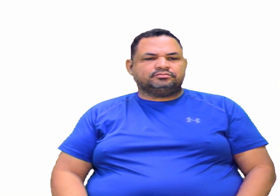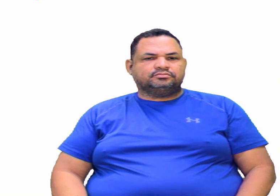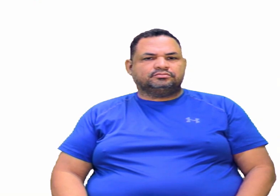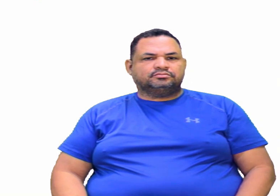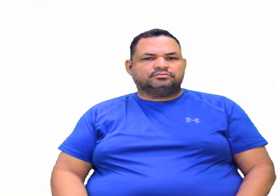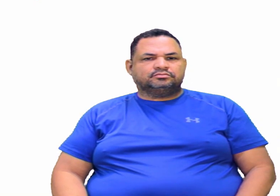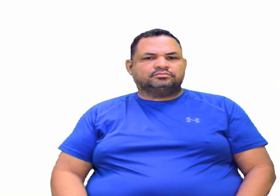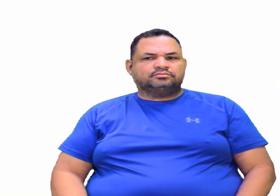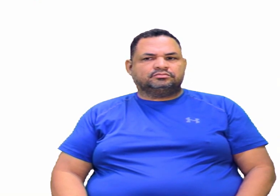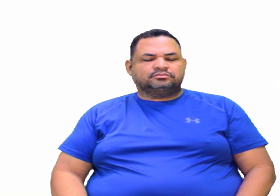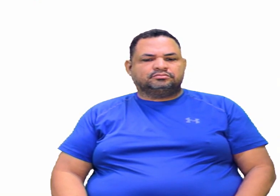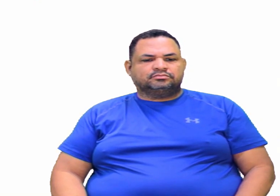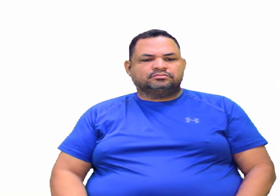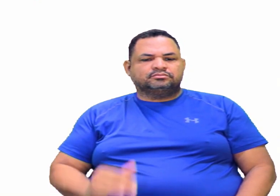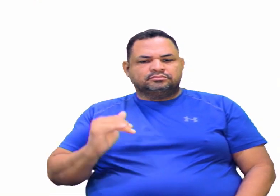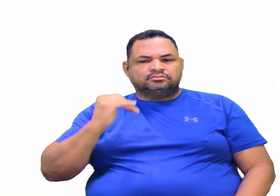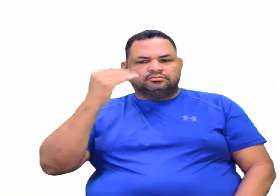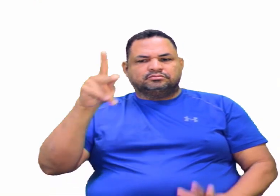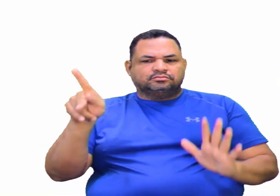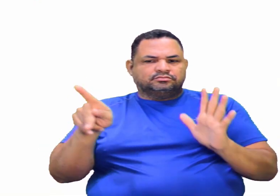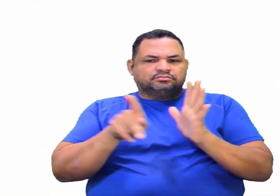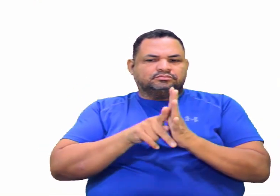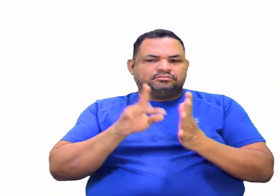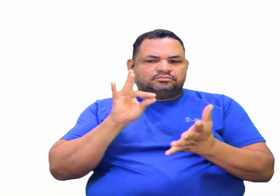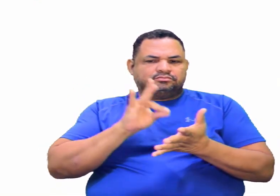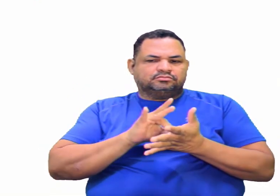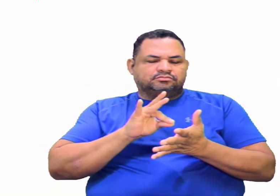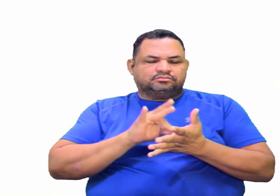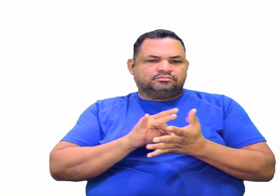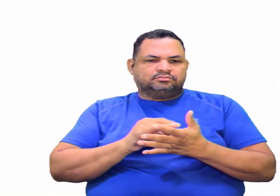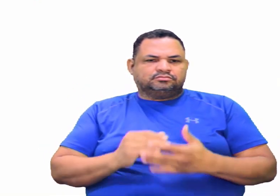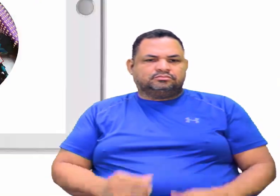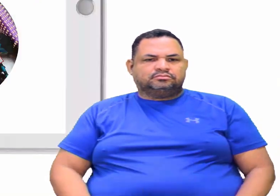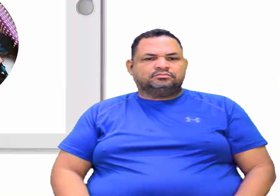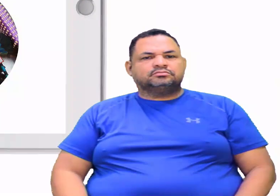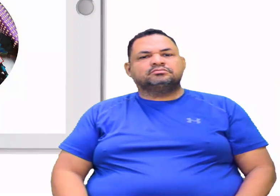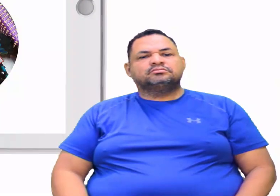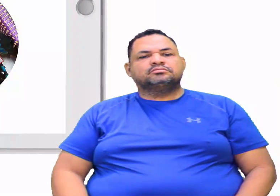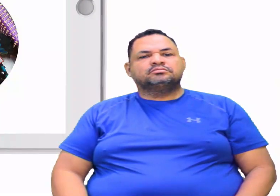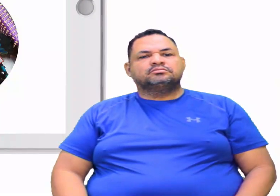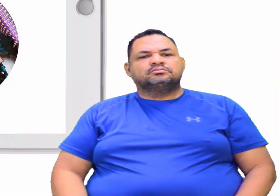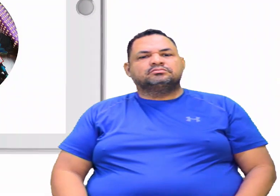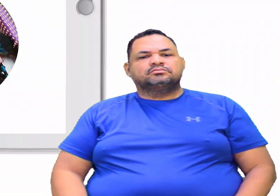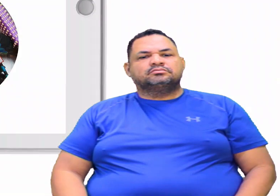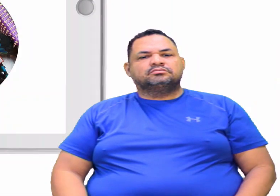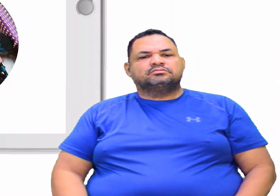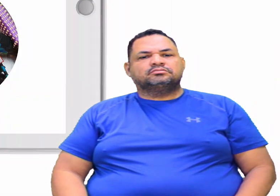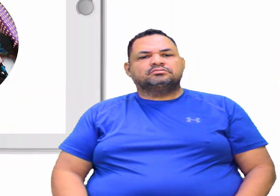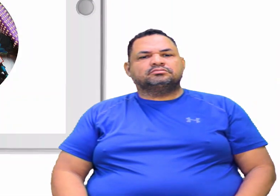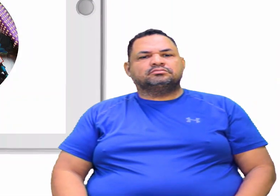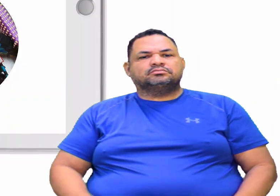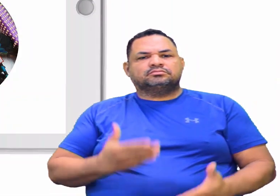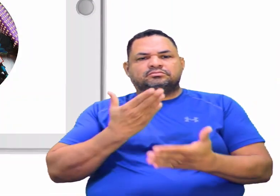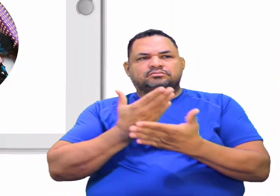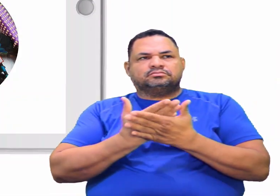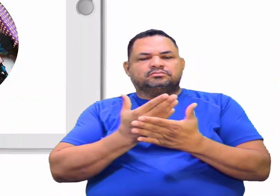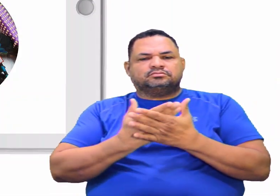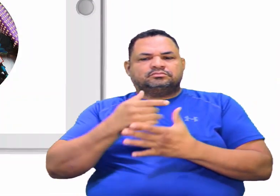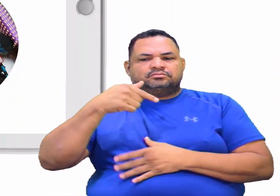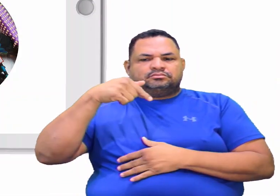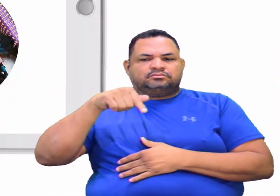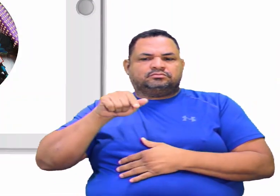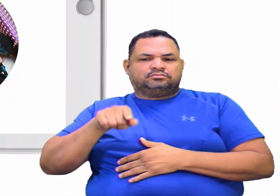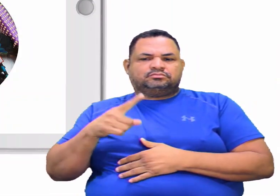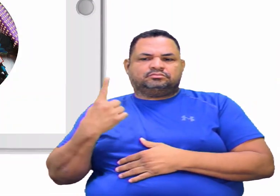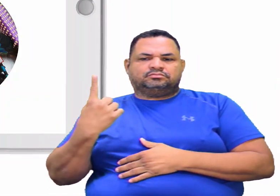ir além da própria realidade. Então, chegamos aqui à aula